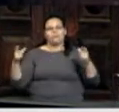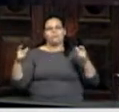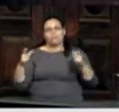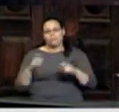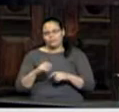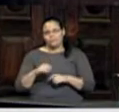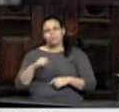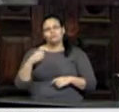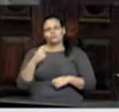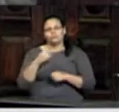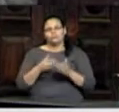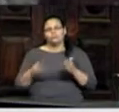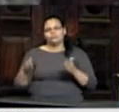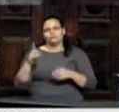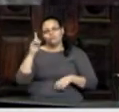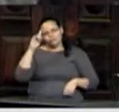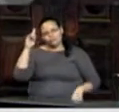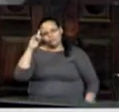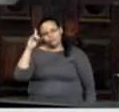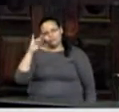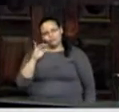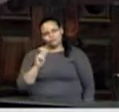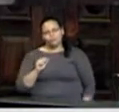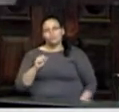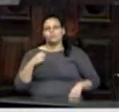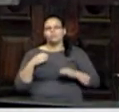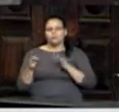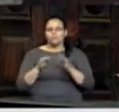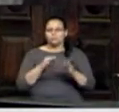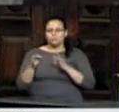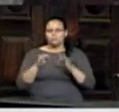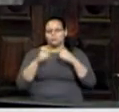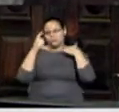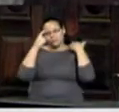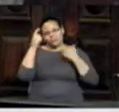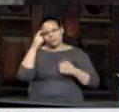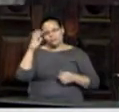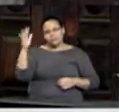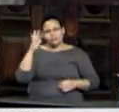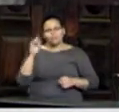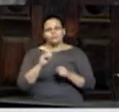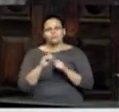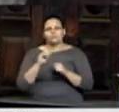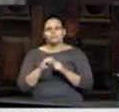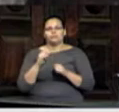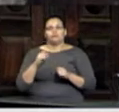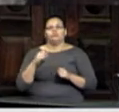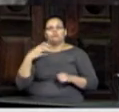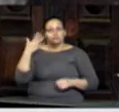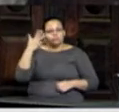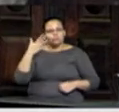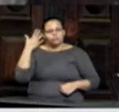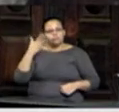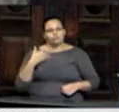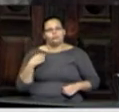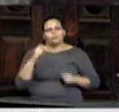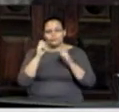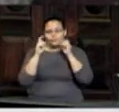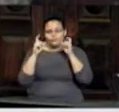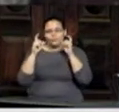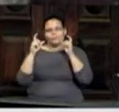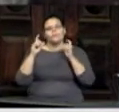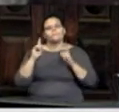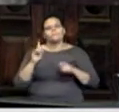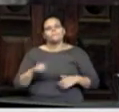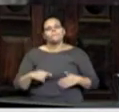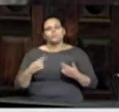maior. Durante esses dias, eu estava organizando os meus pensamentos para fazer um discurso, alertando essa Casa de